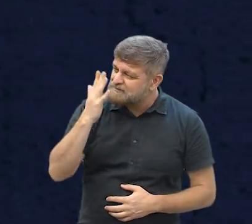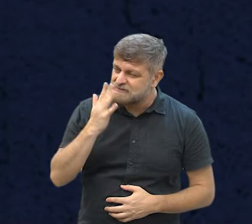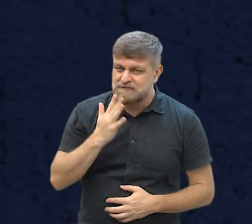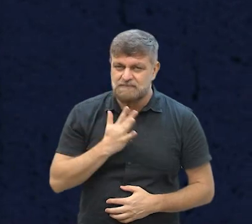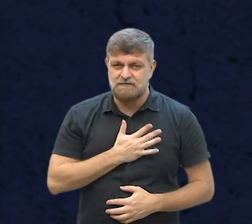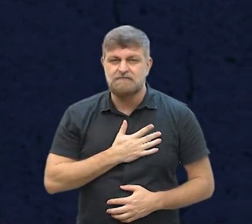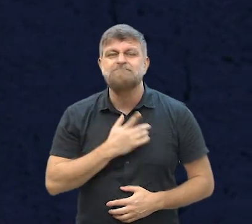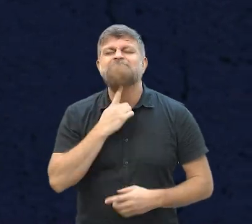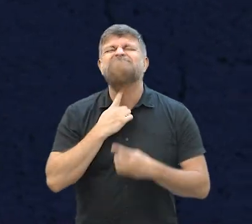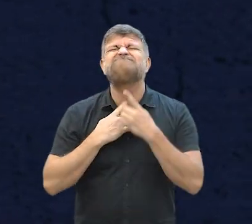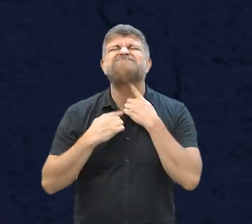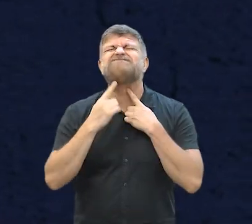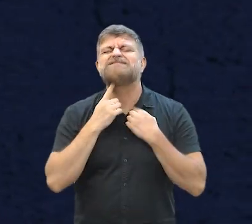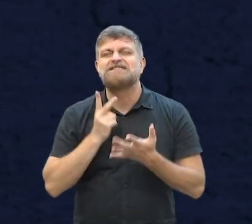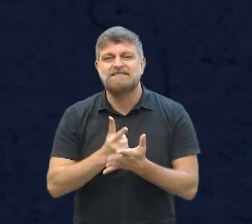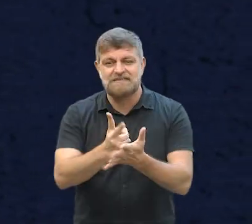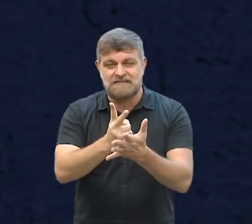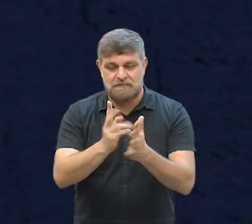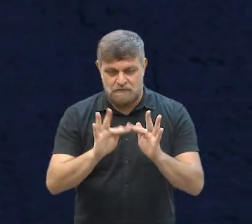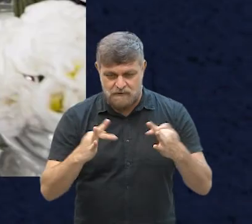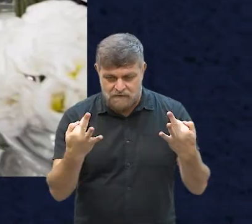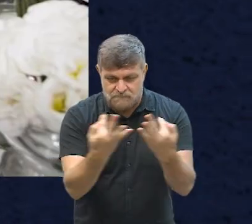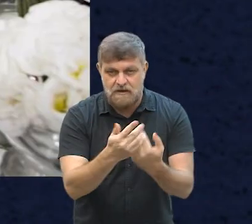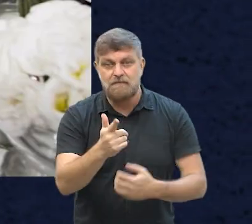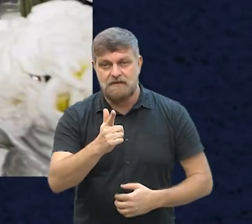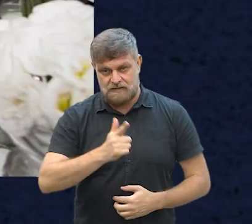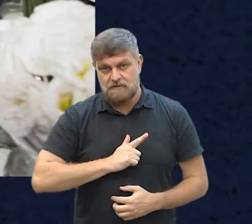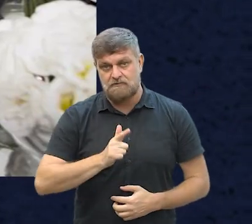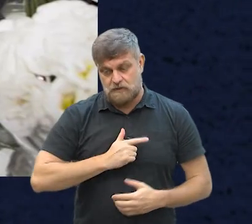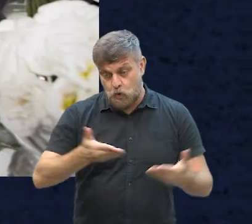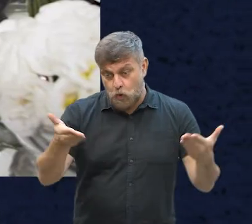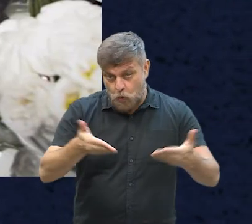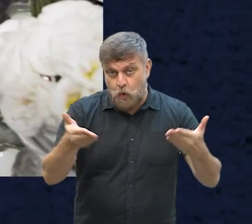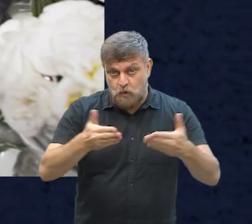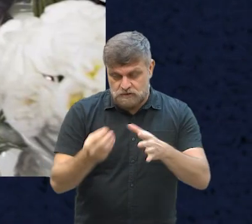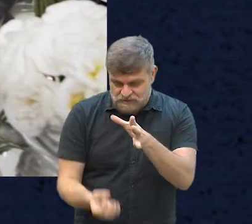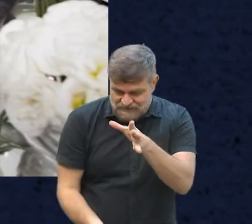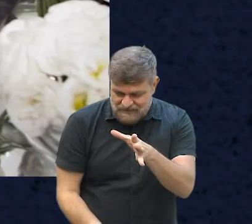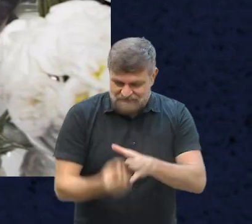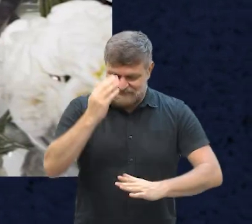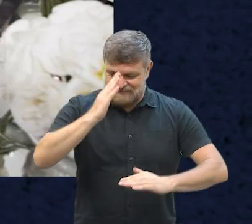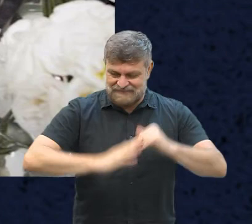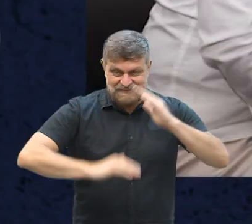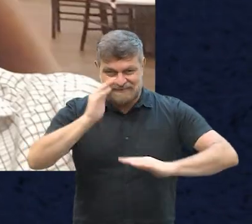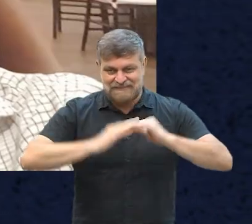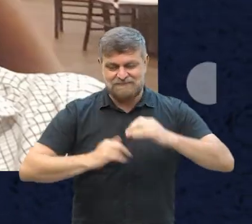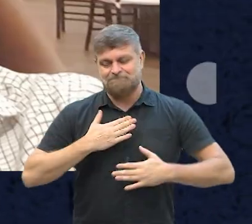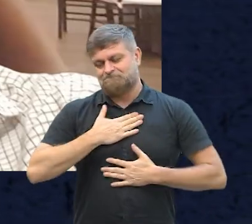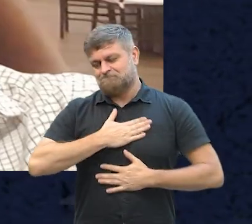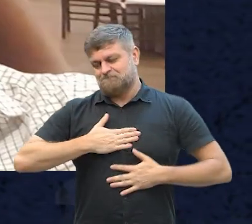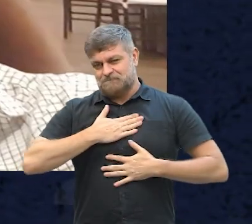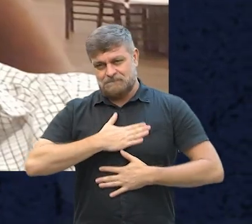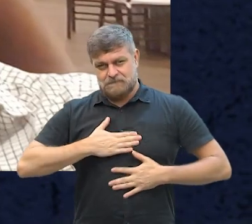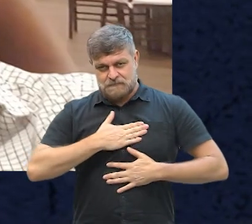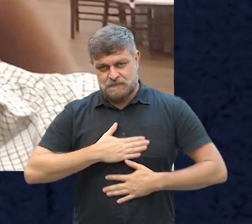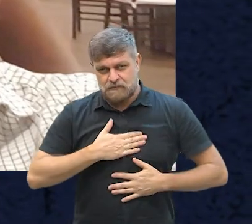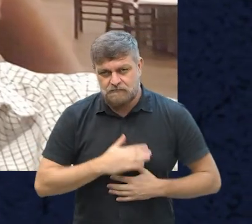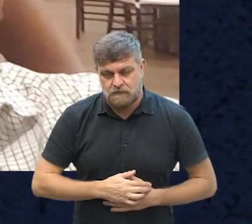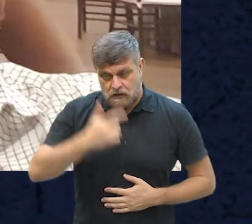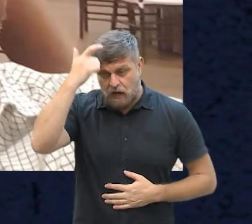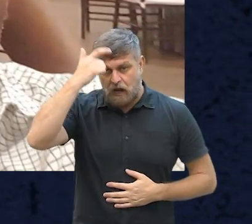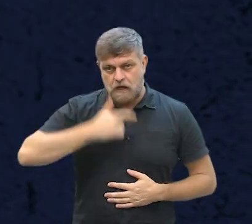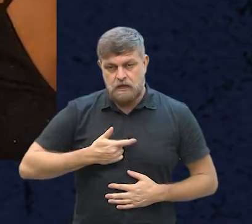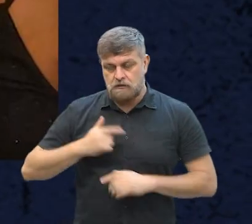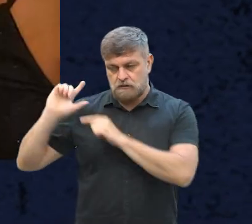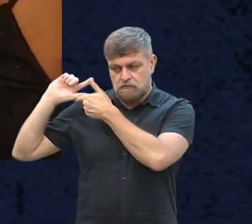por tê-las. Eu sempre tinha o desejo de ter uma família e hoje eu tenho. Sou realizado por isso. E o que